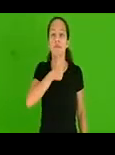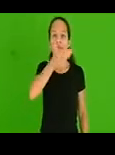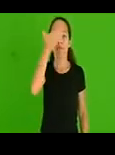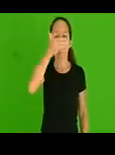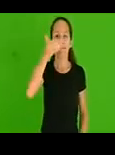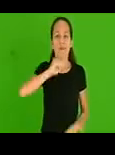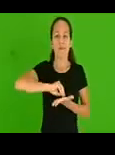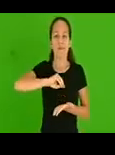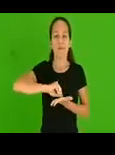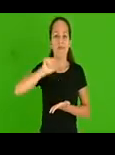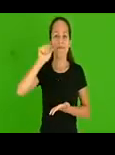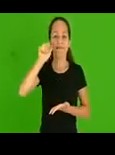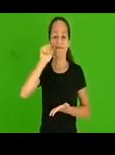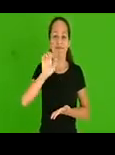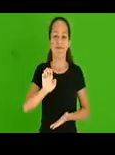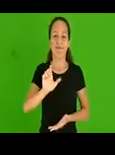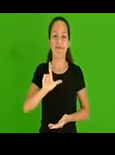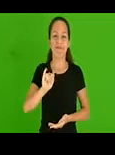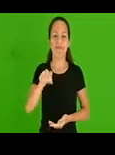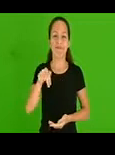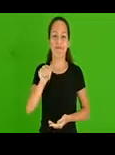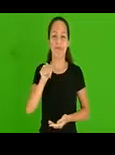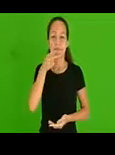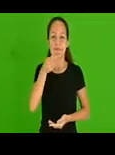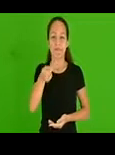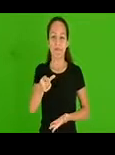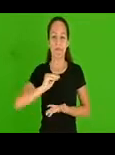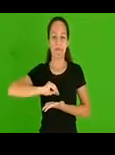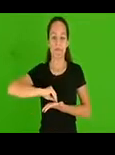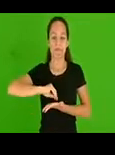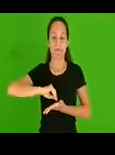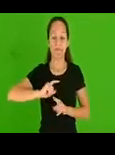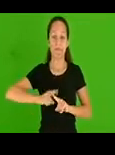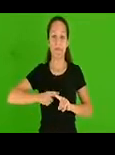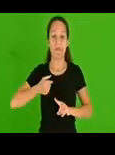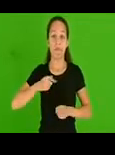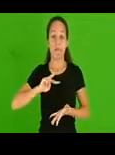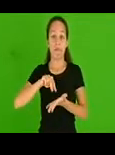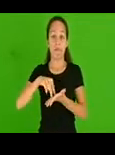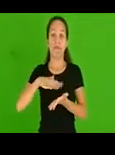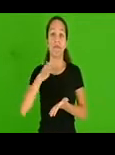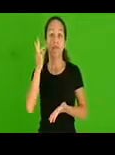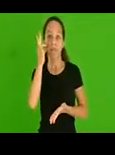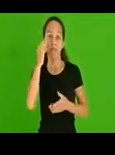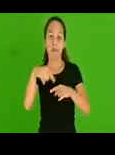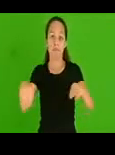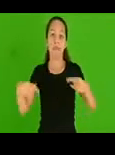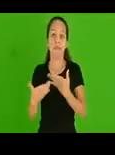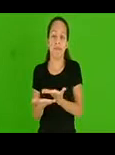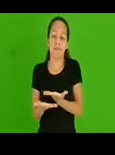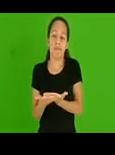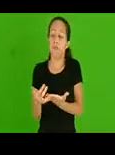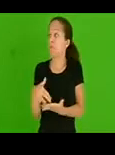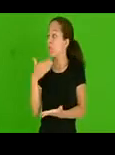você me perdoou. Okay. Desculpa, não, aí, gente. É porque eu estou em sala de aula, estava aplicando simular, pedi para um colega me render e vim para